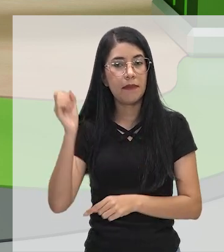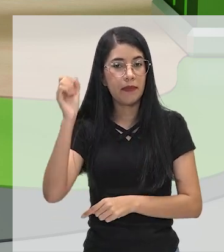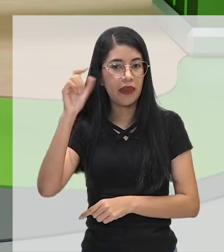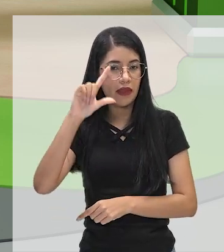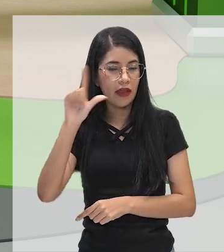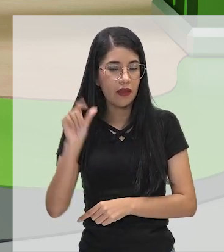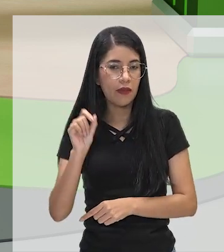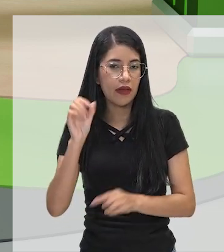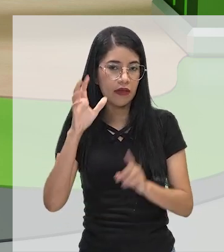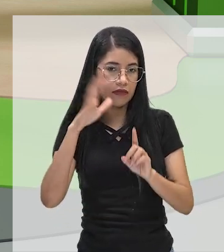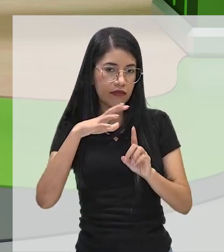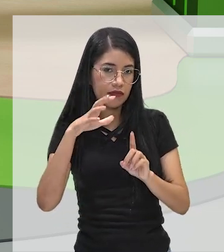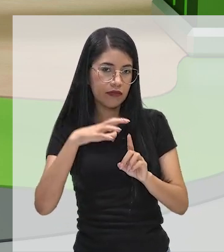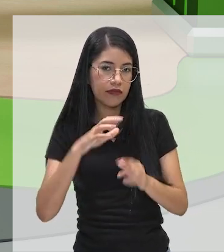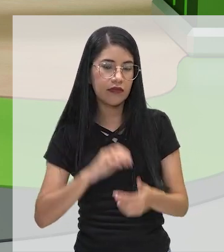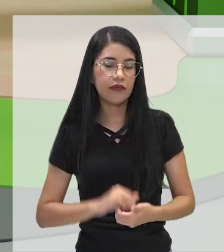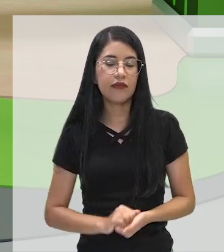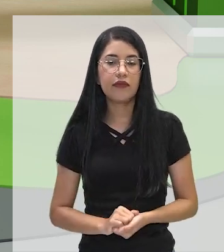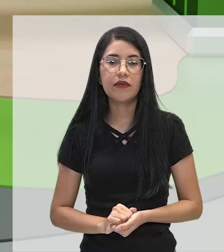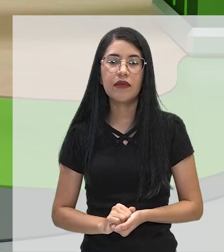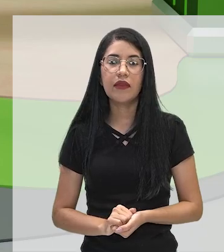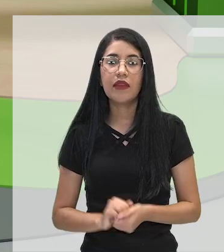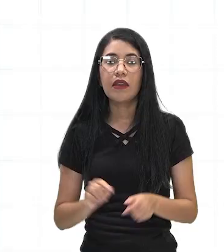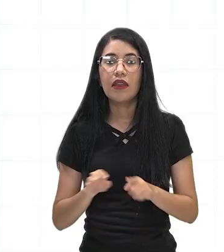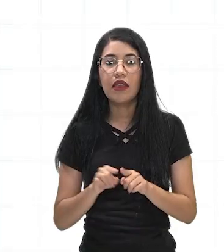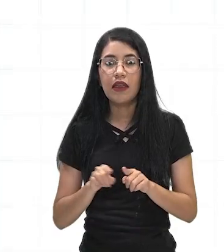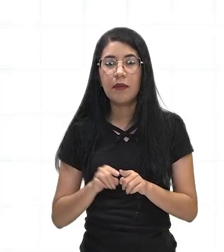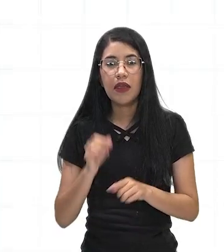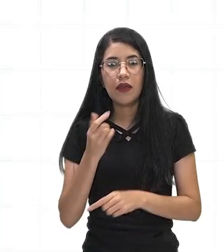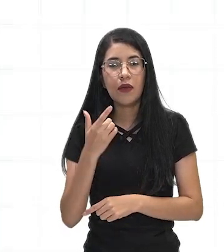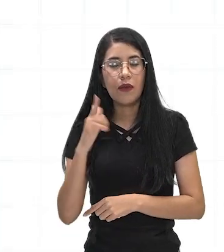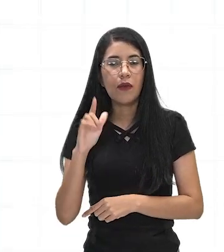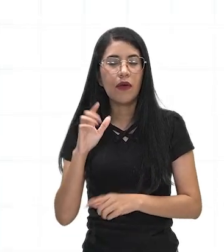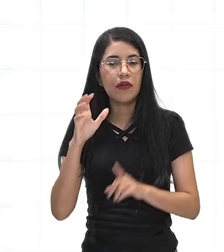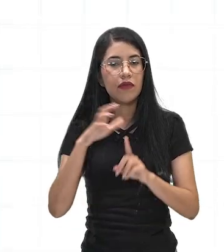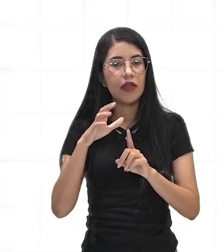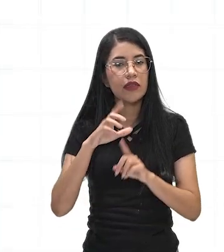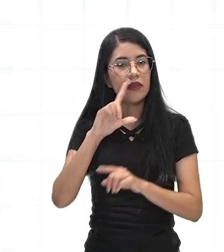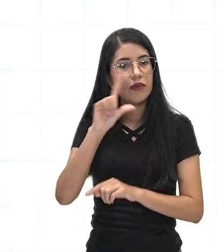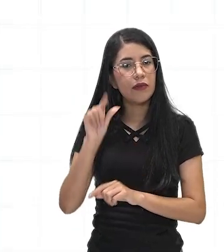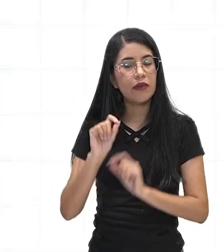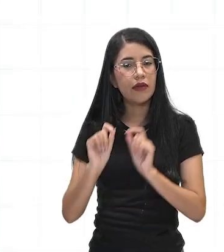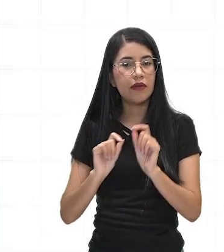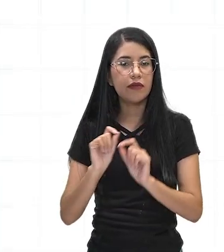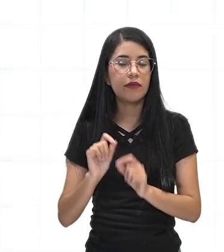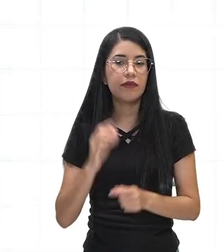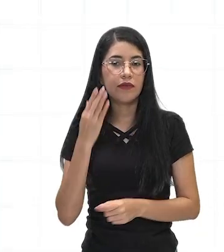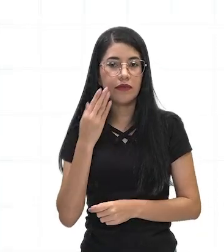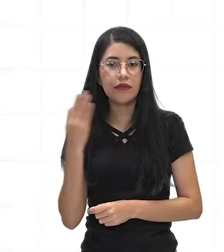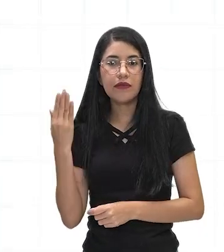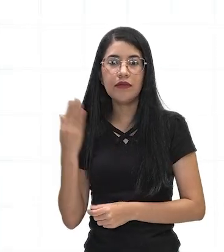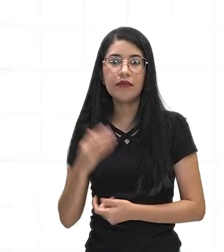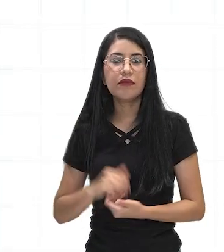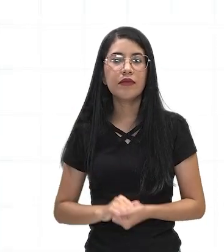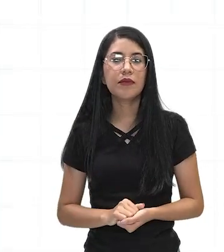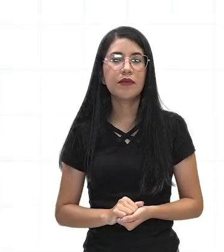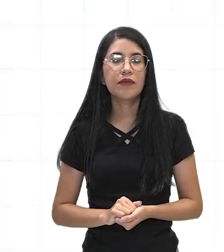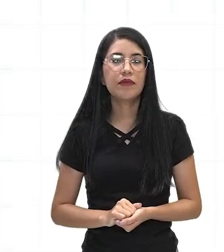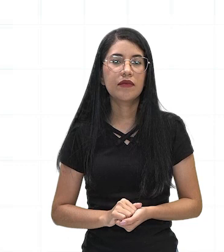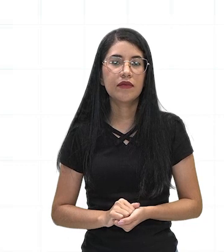da Terra. Além disso, a gente pode observar na nossa próxima imagem outras influências ali que são ocasionadas pela Lua. Então, olha